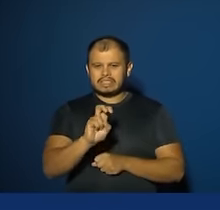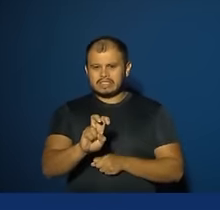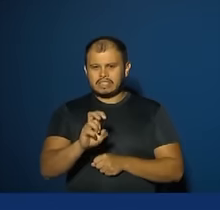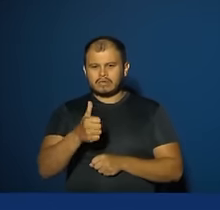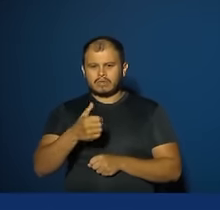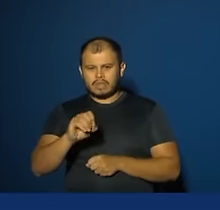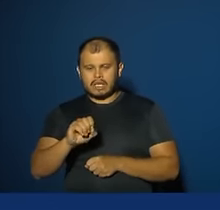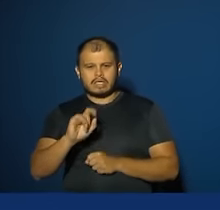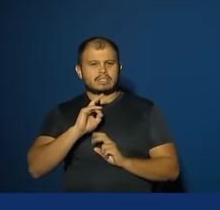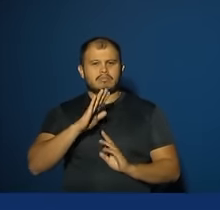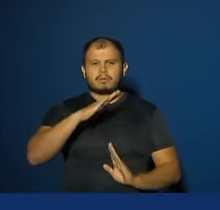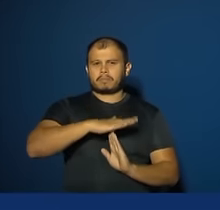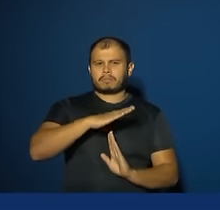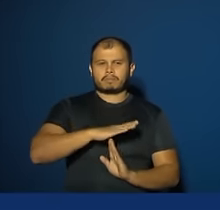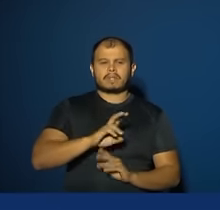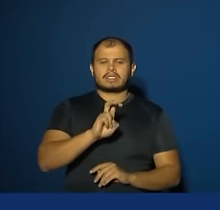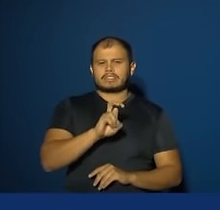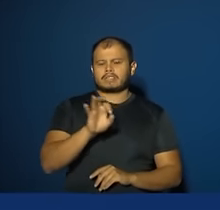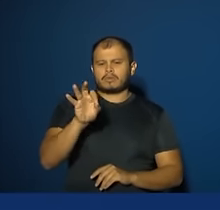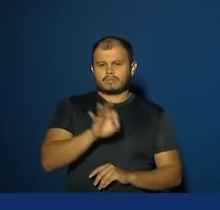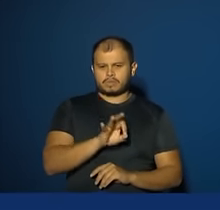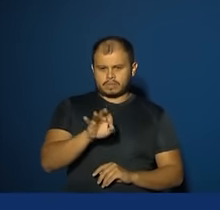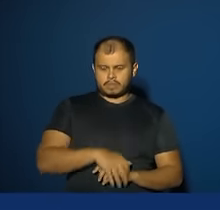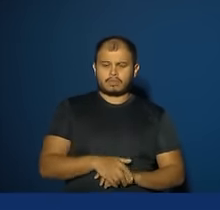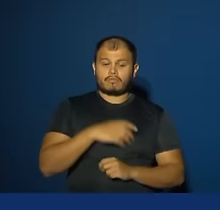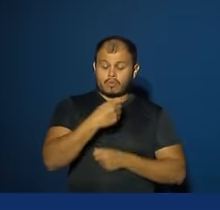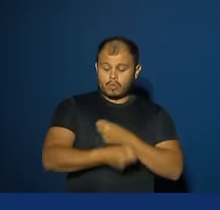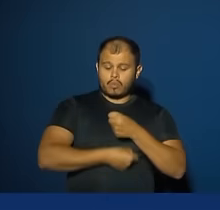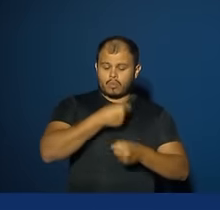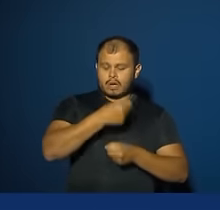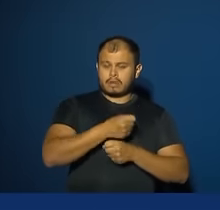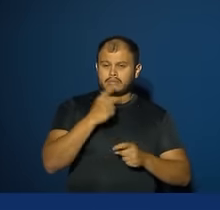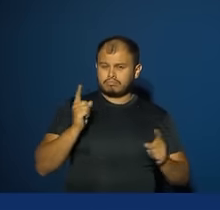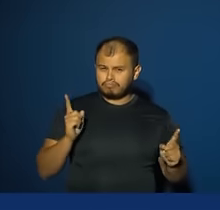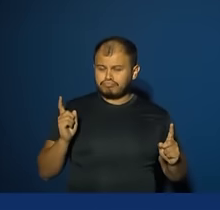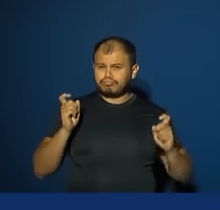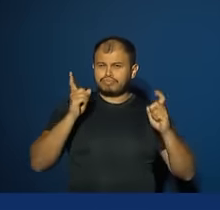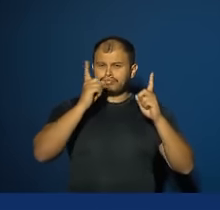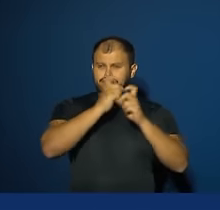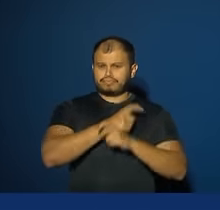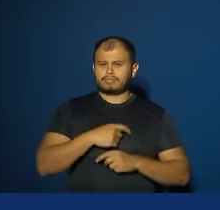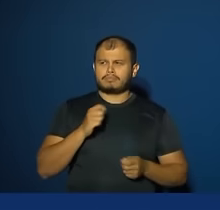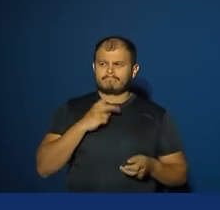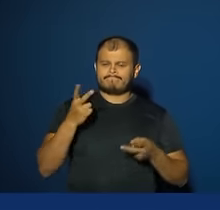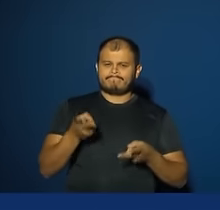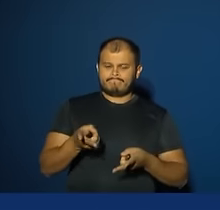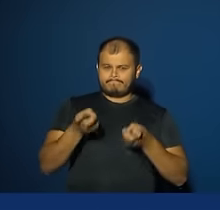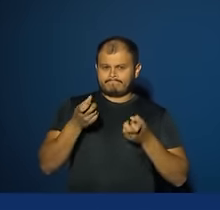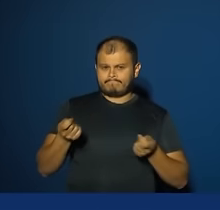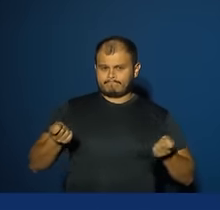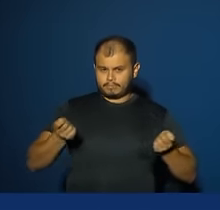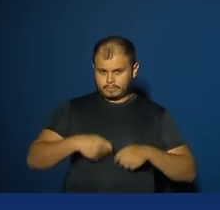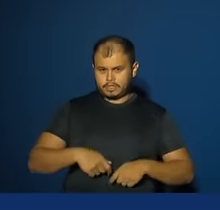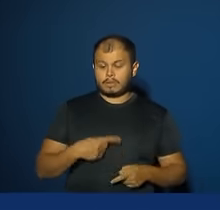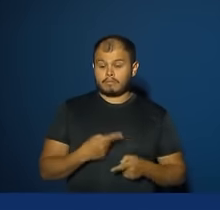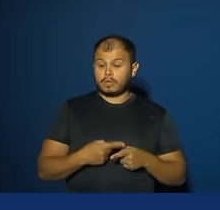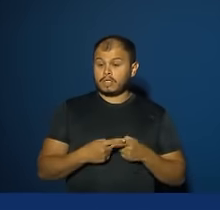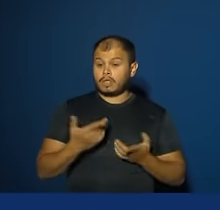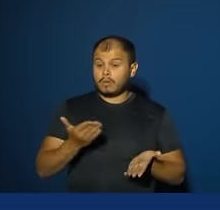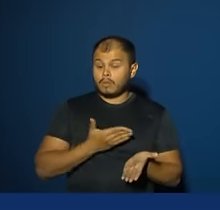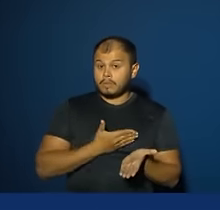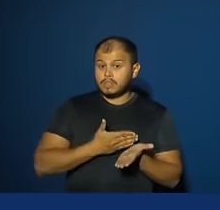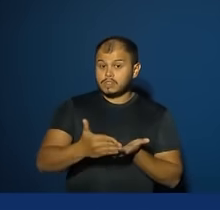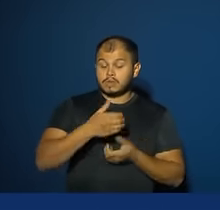batendo 5%. E foi um ano muito difícil, como a gente pode observar, porque começou um